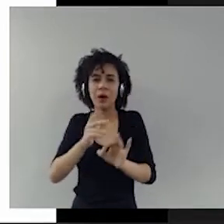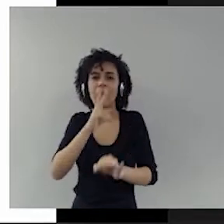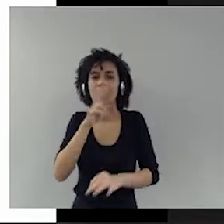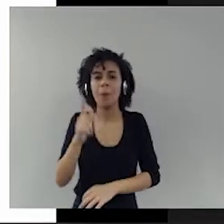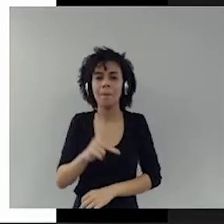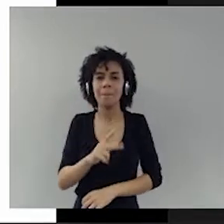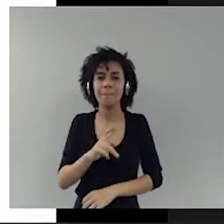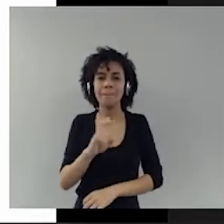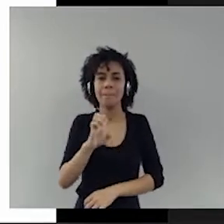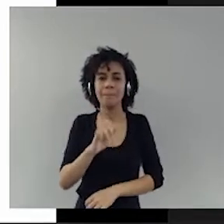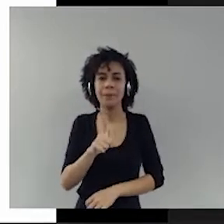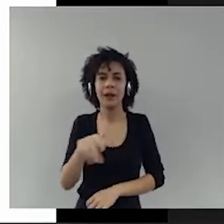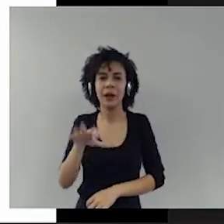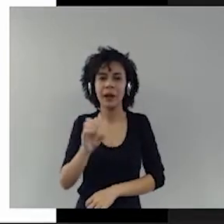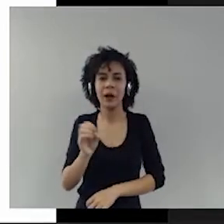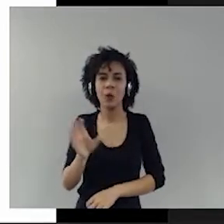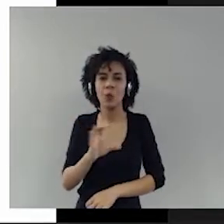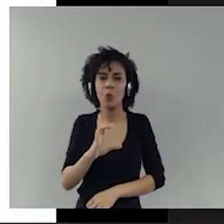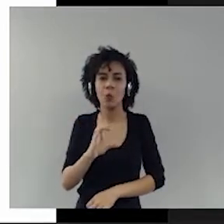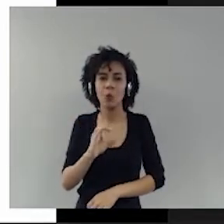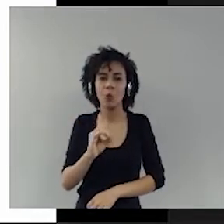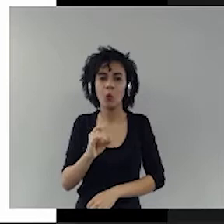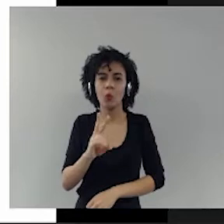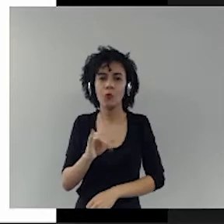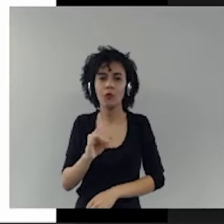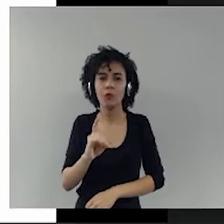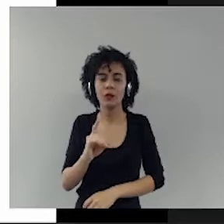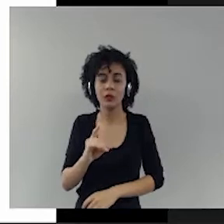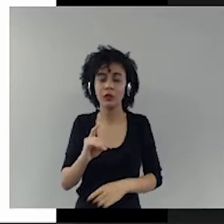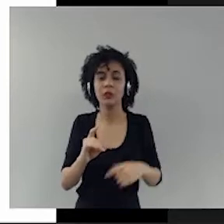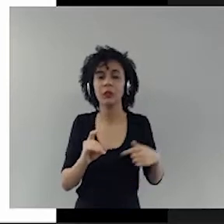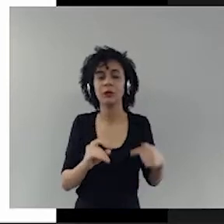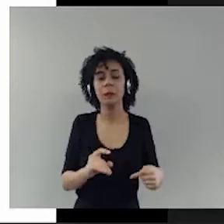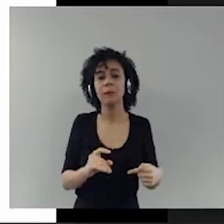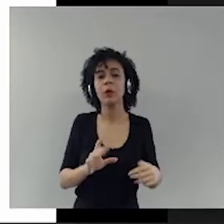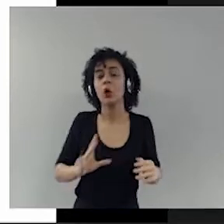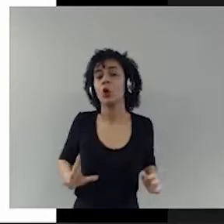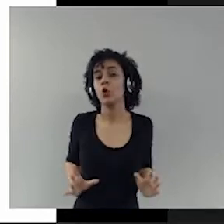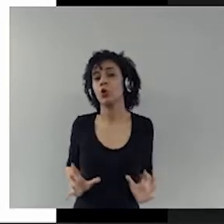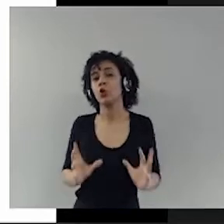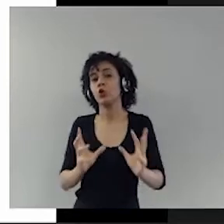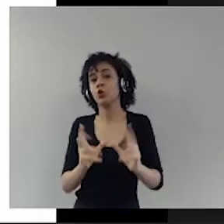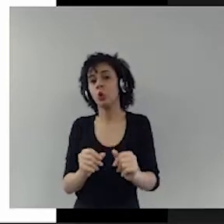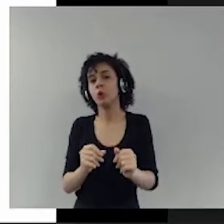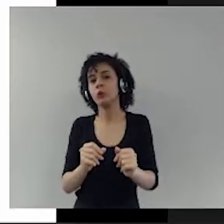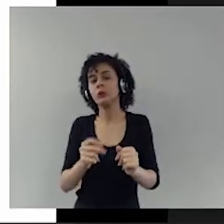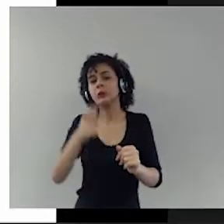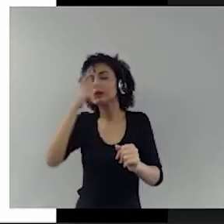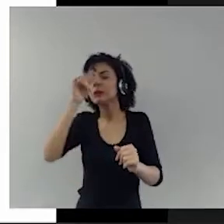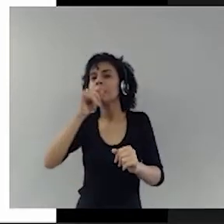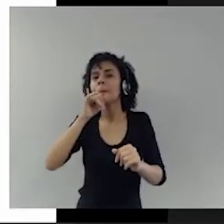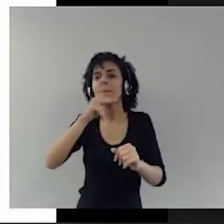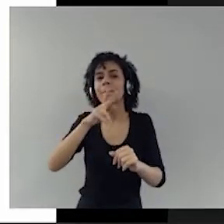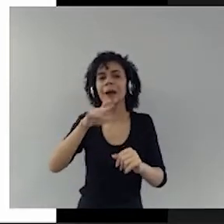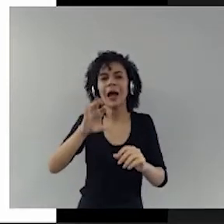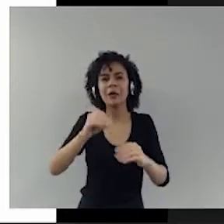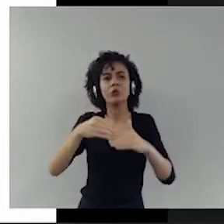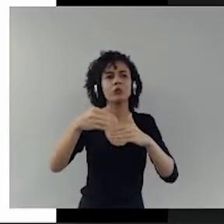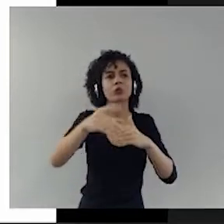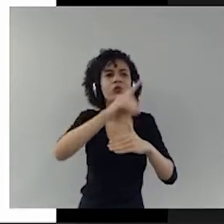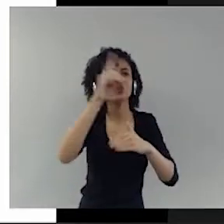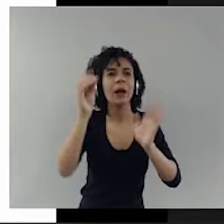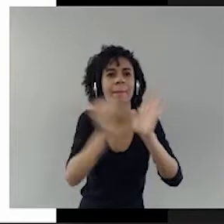de pregão simplificado o pregão convide e um que todos os prazos são reduzidos pela metade em face da